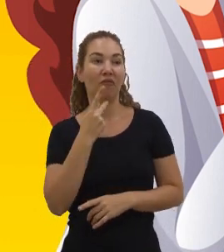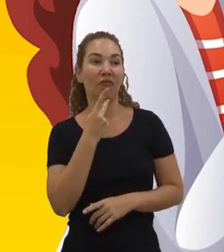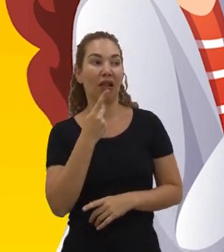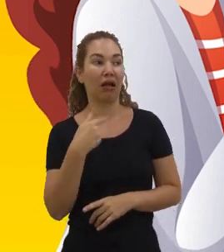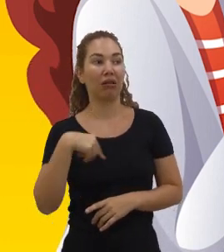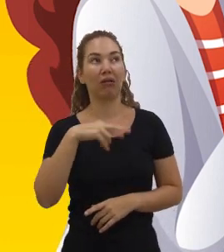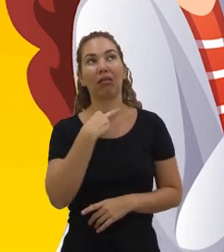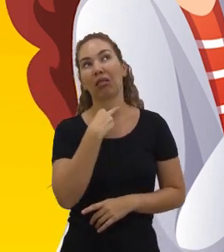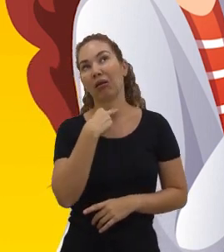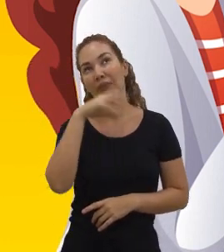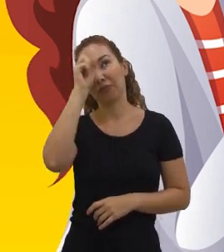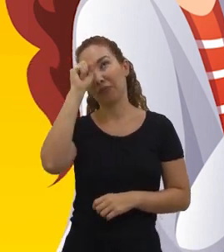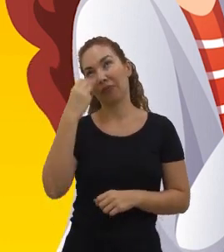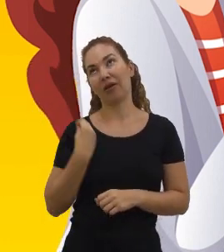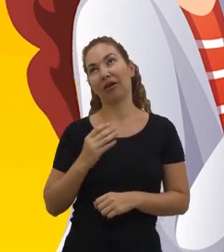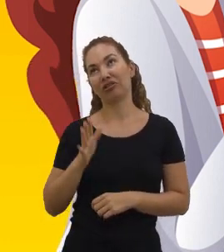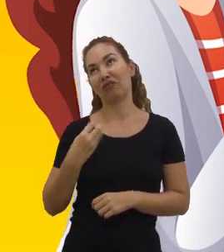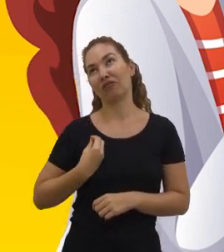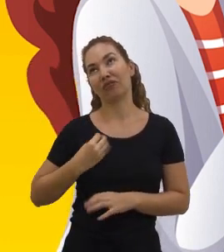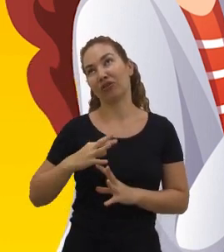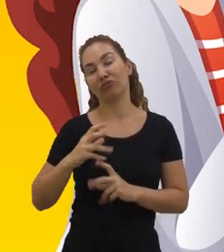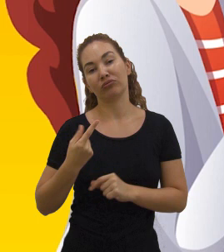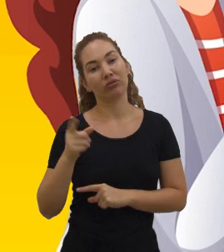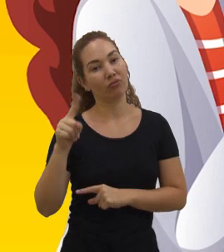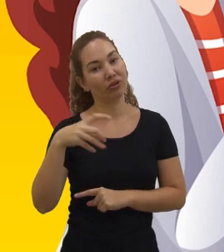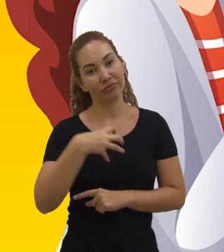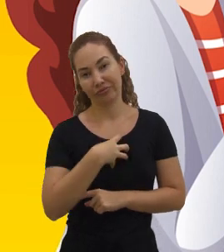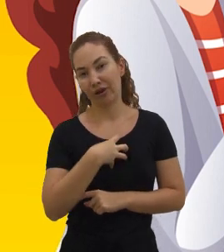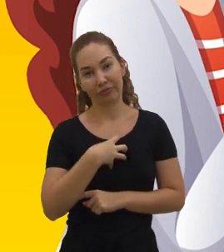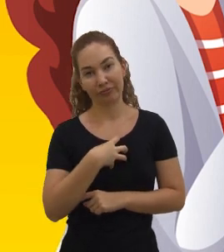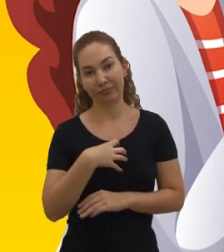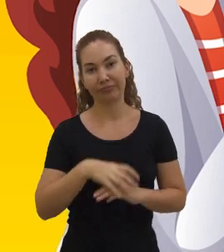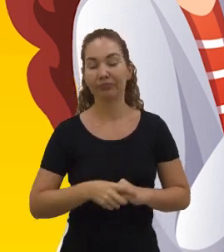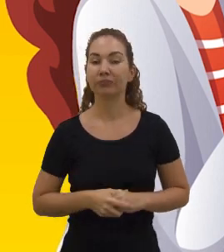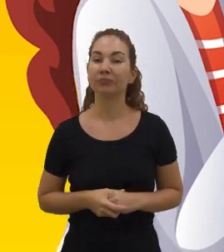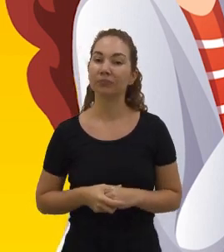mais aprender porque já aprendeu tudo, porque não é assim que funciona.